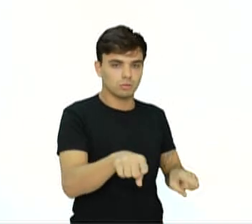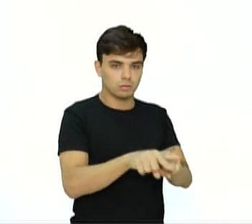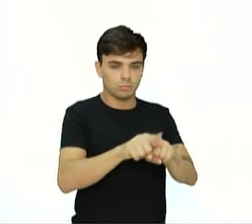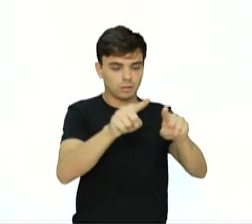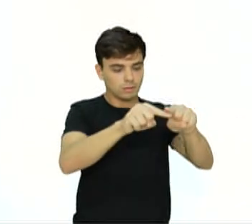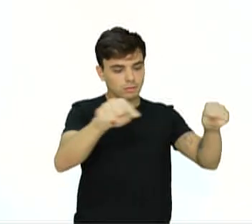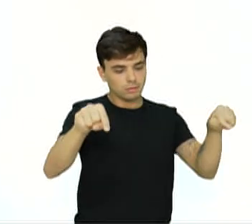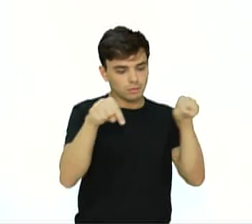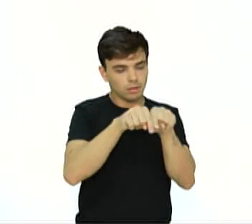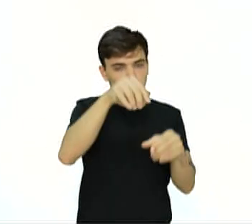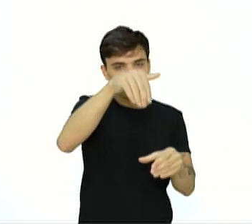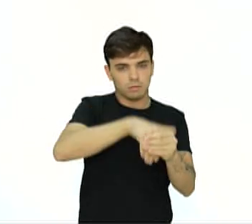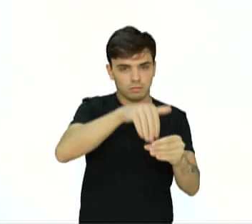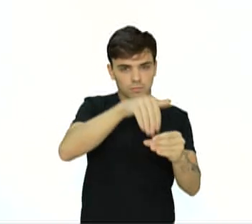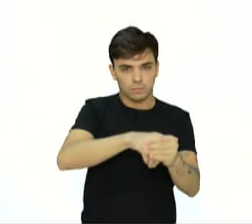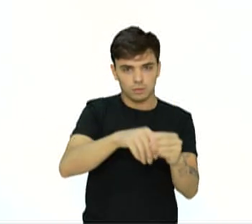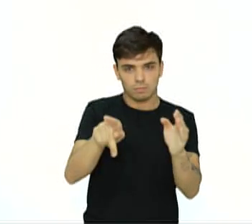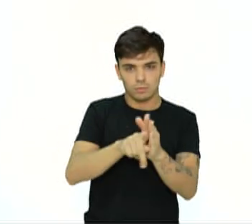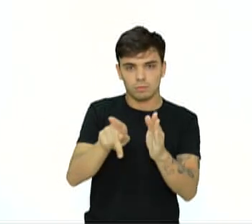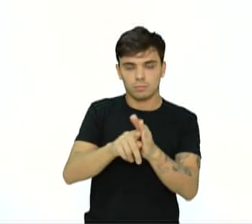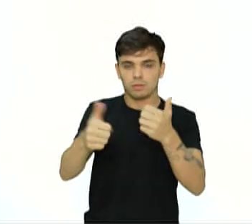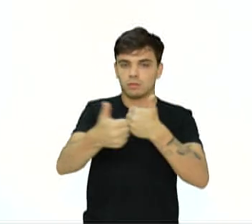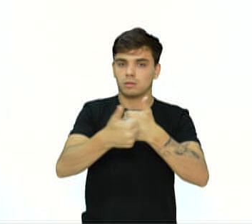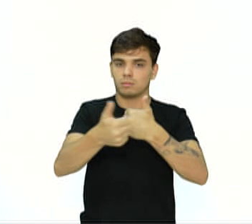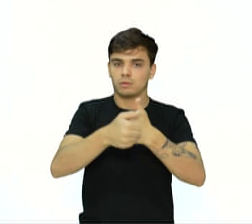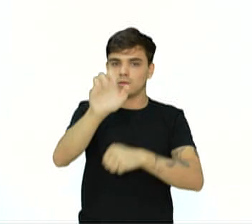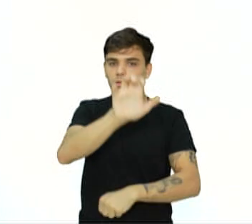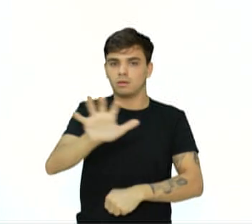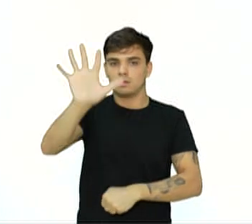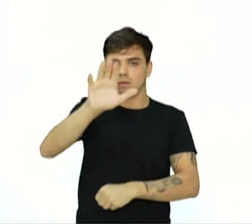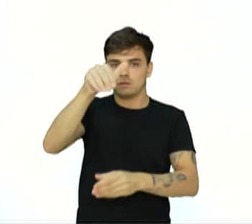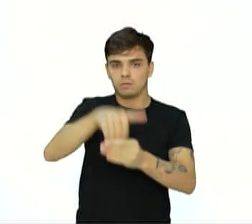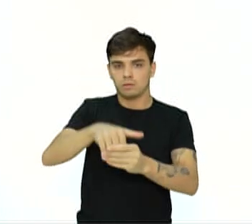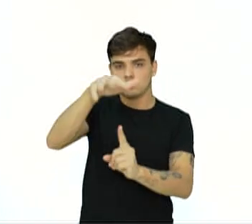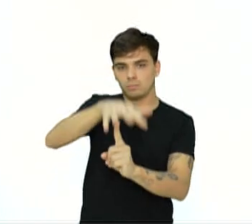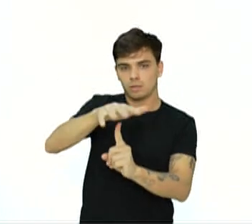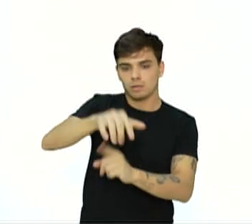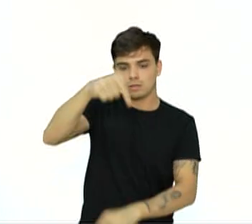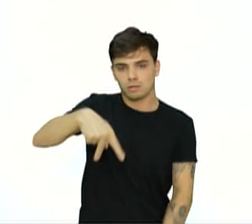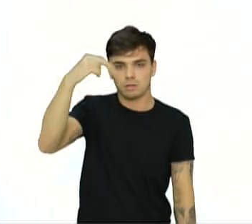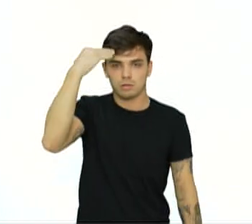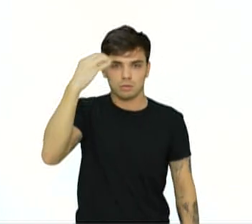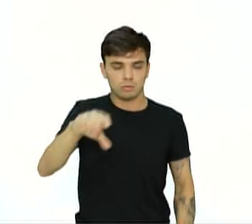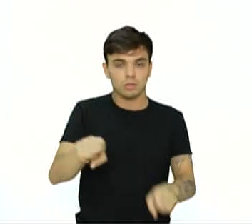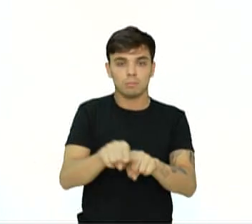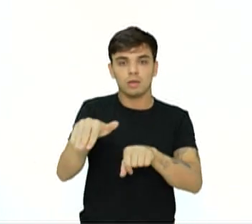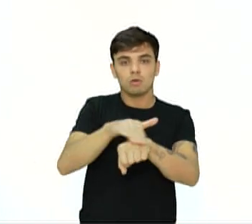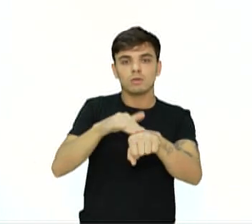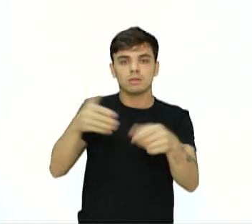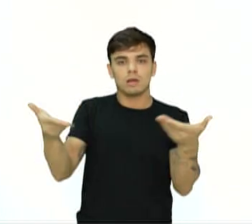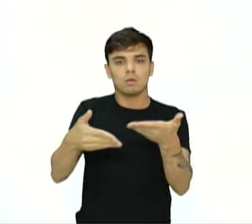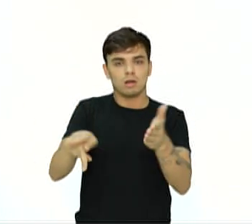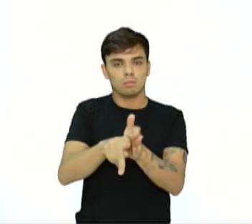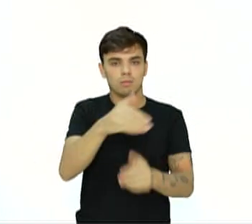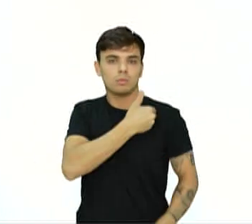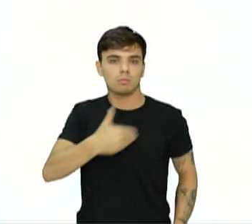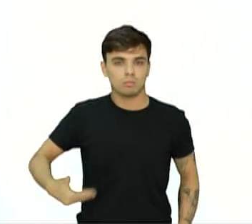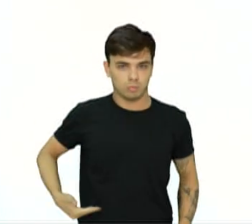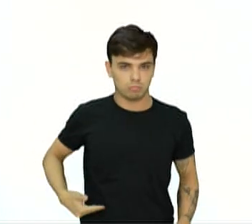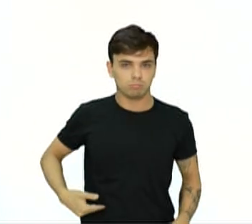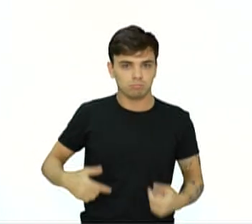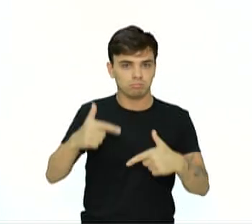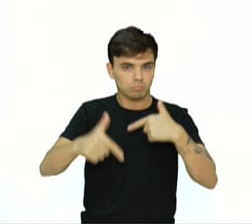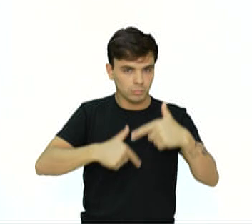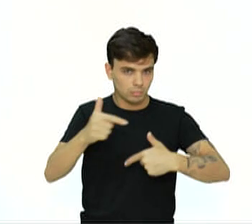de urnas do Tribunal Regional Eleitoral do Paraná, em Curitiba, e vamos conversar agora com um servidor público aqui